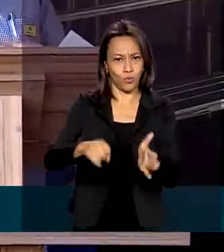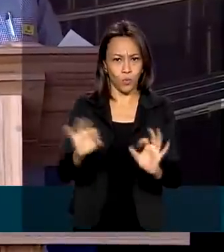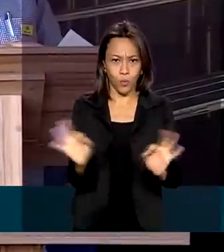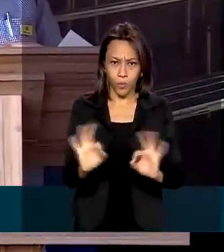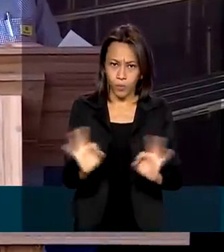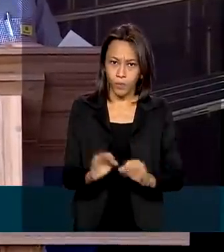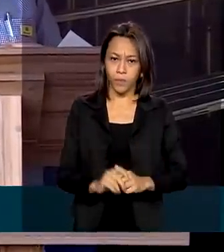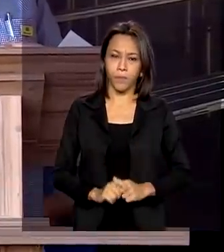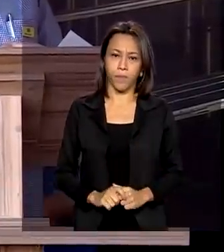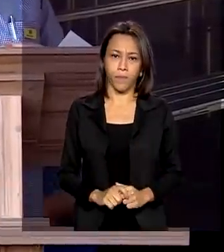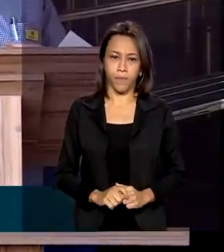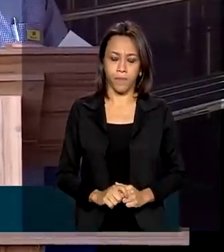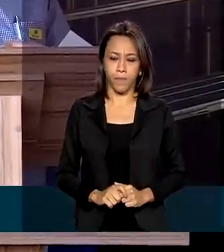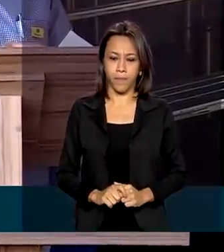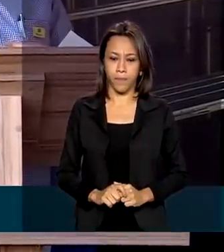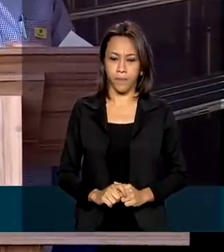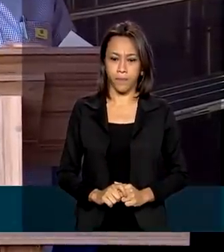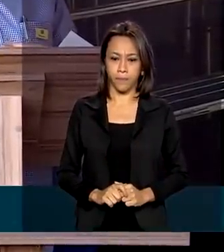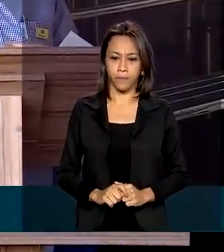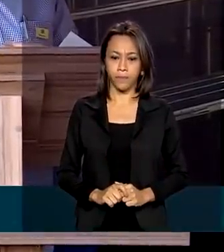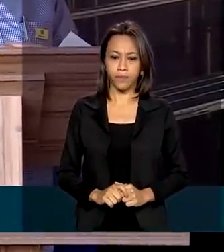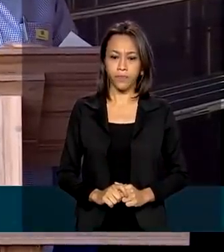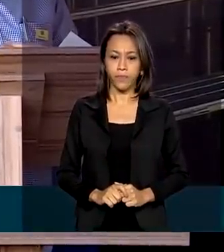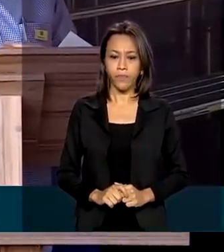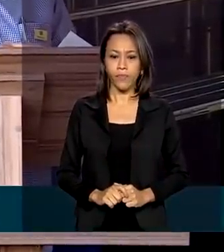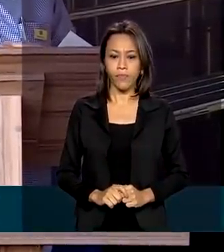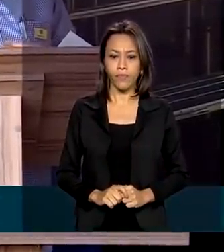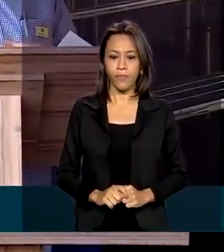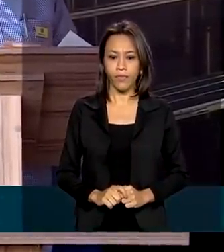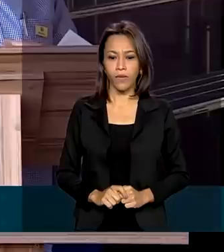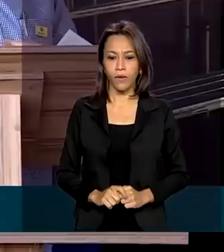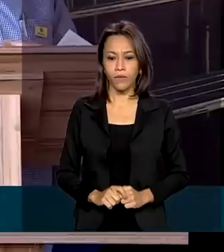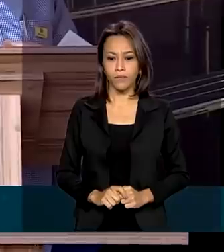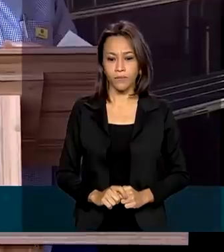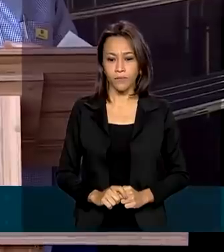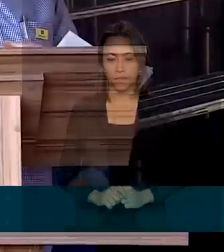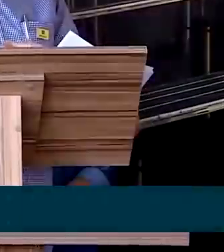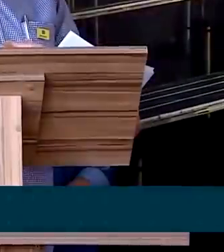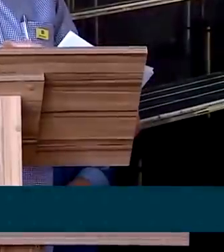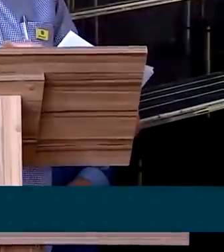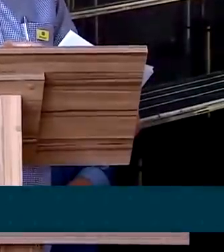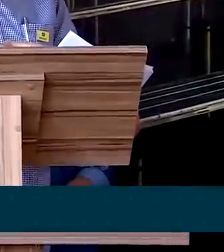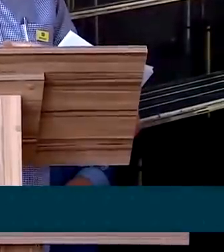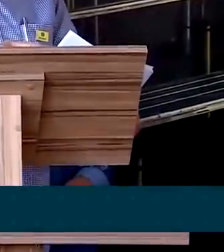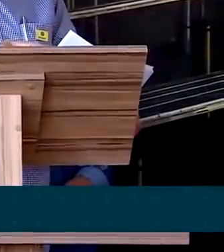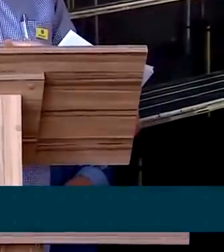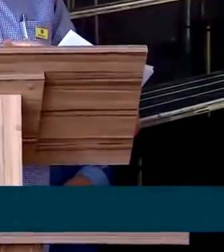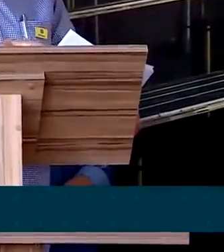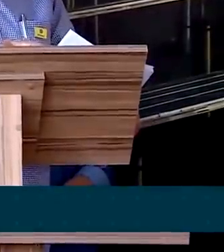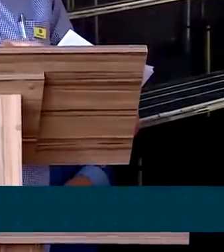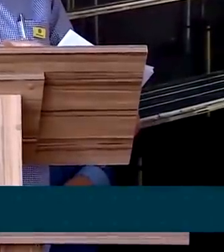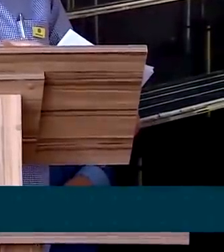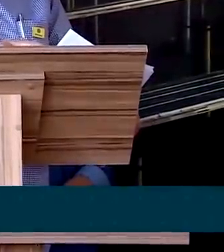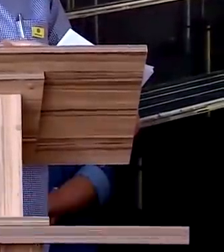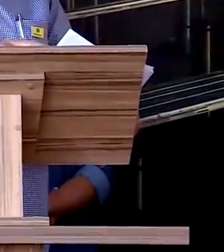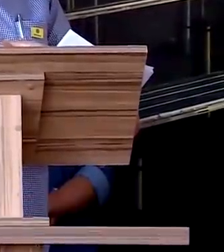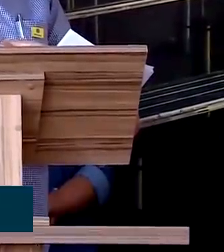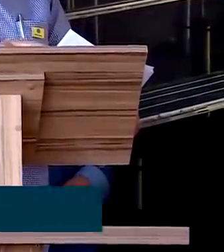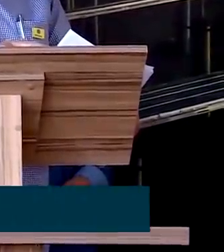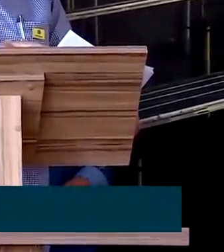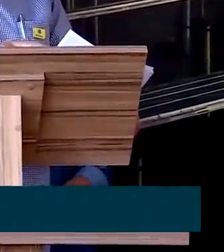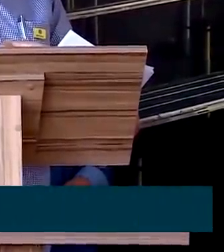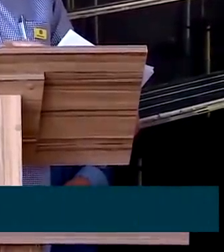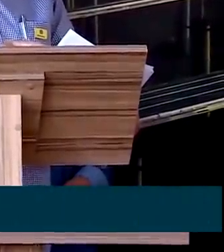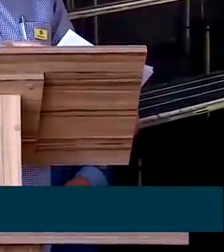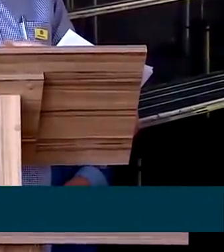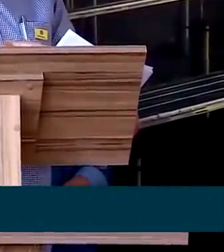fontes limpas e renováveis representam cerca de 85% da capacidade